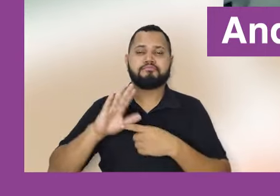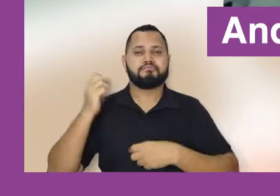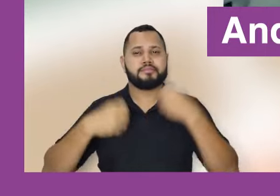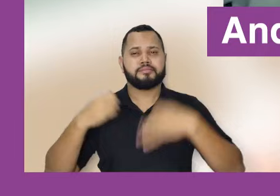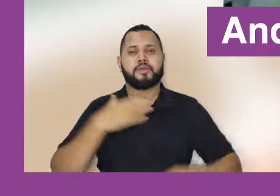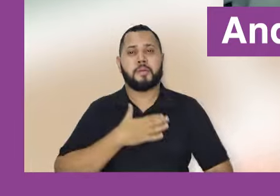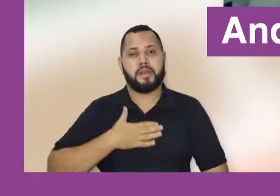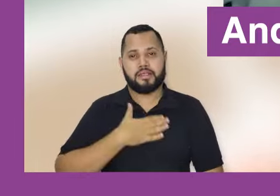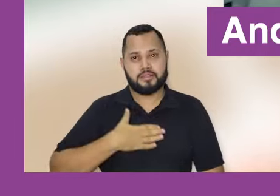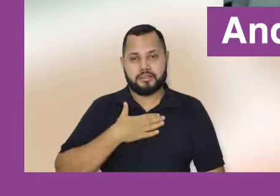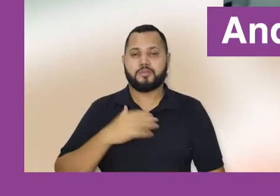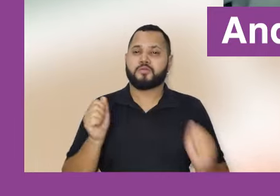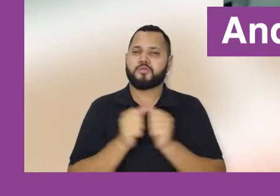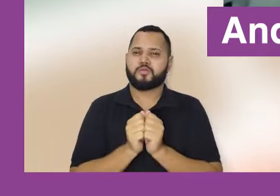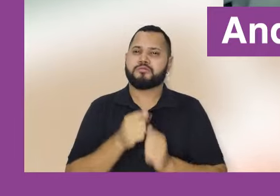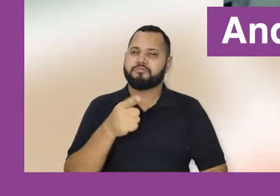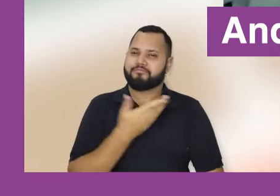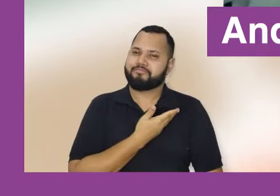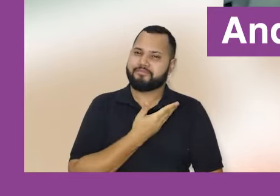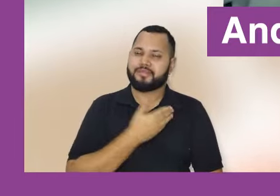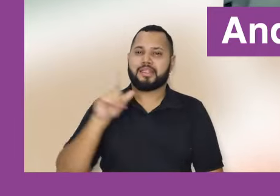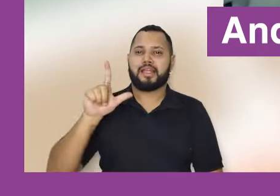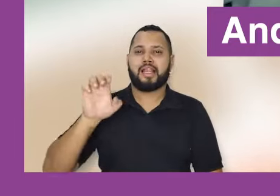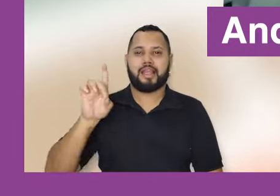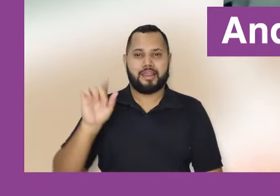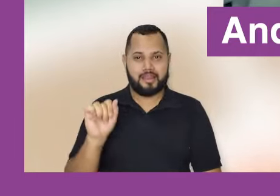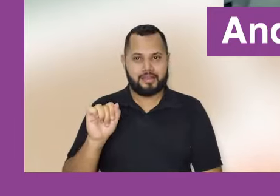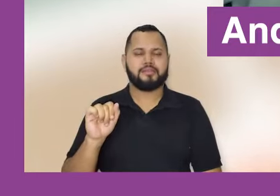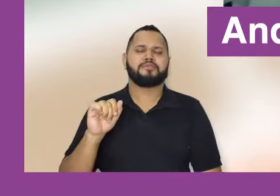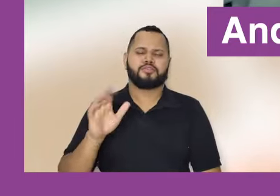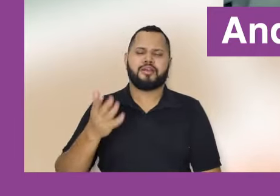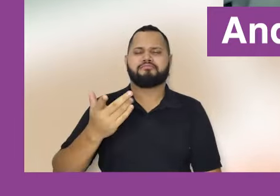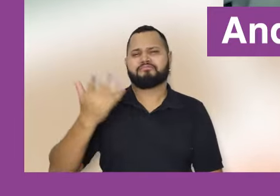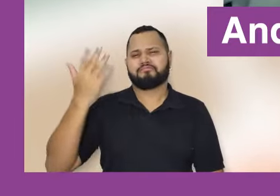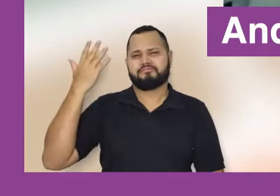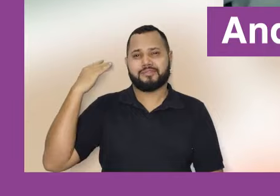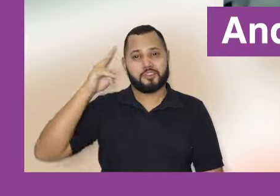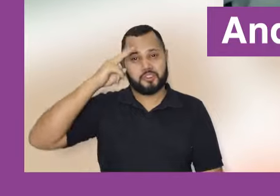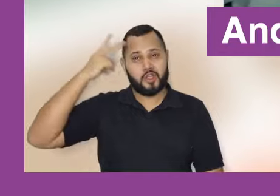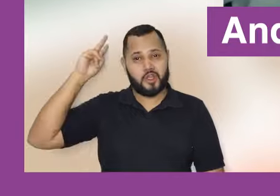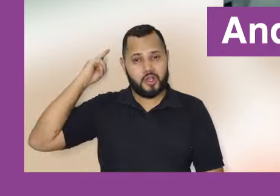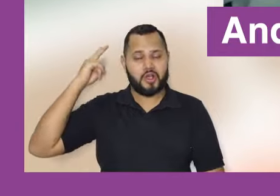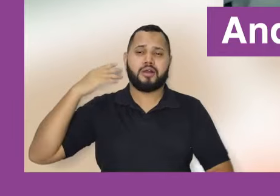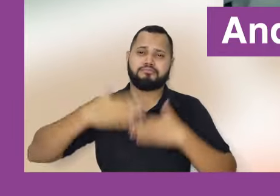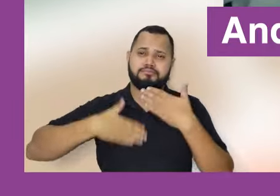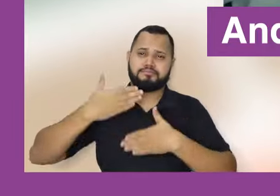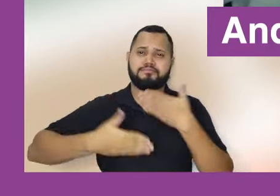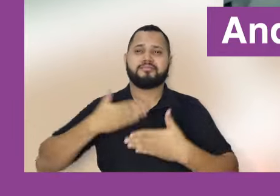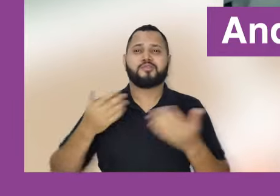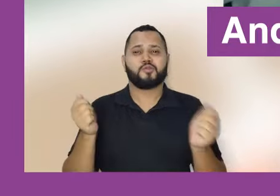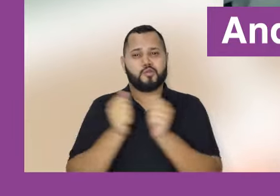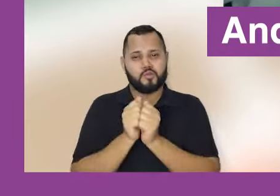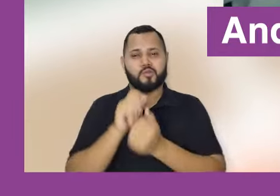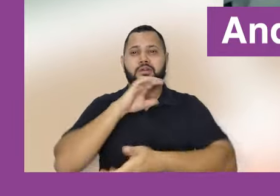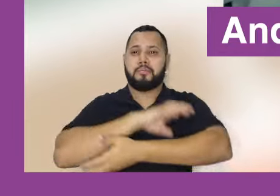prazer tá aqui com a minha grande parceira Leda a gente tem uma longa história encaminhada e